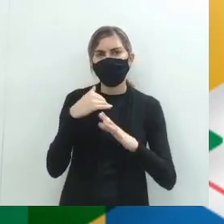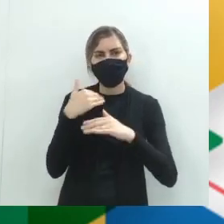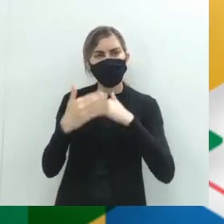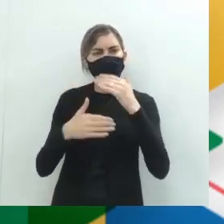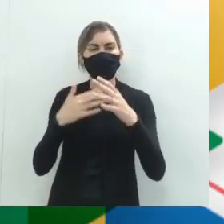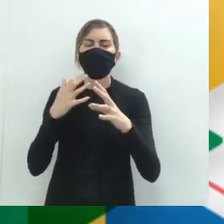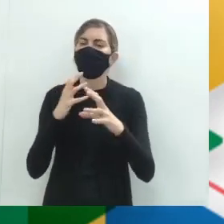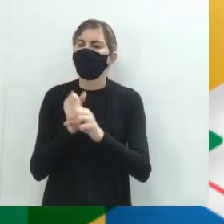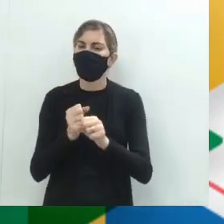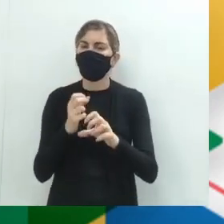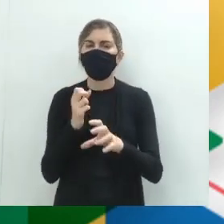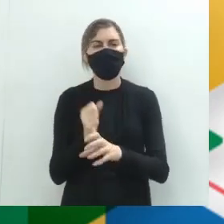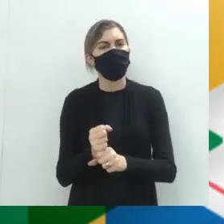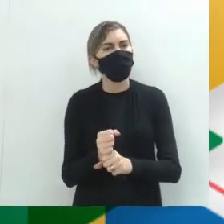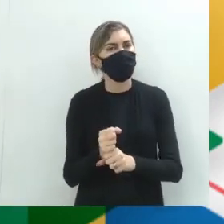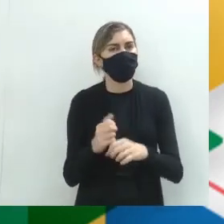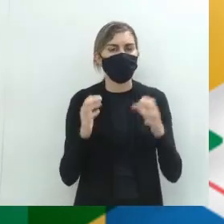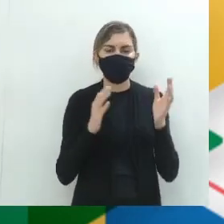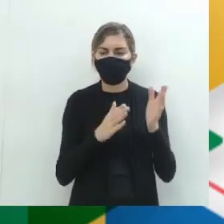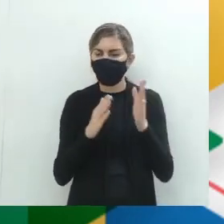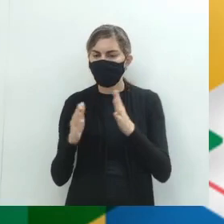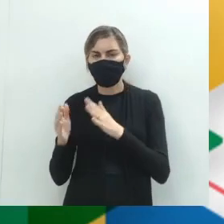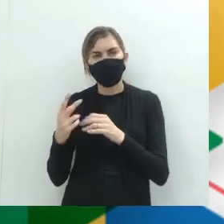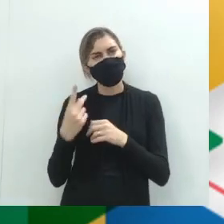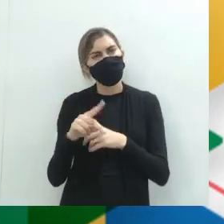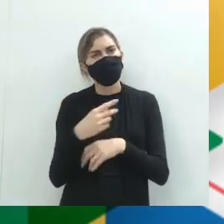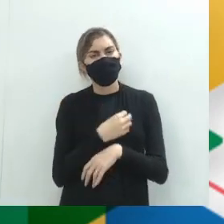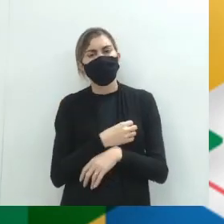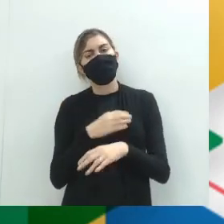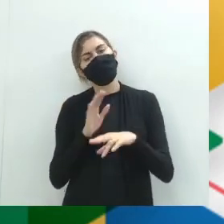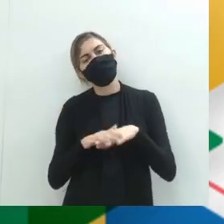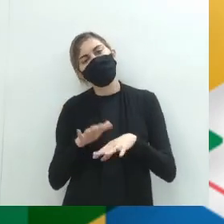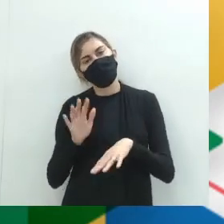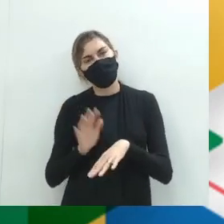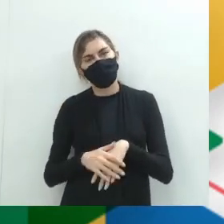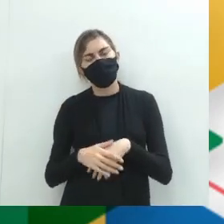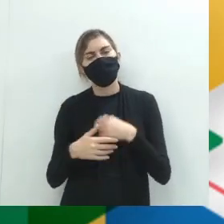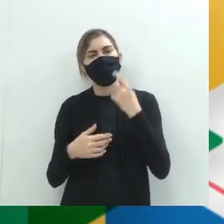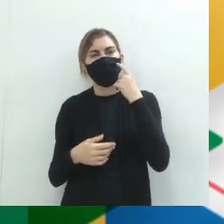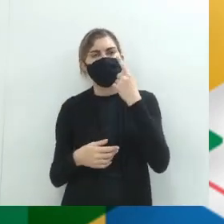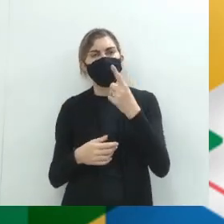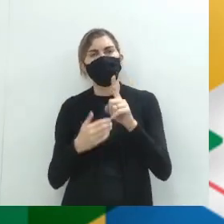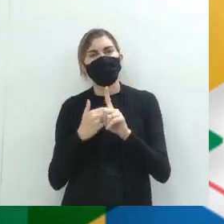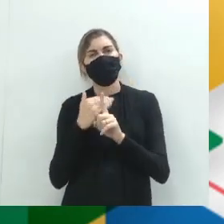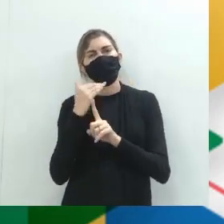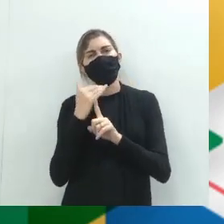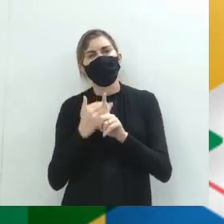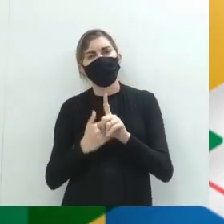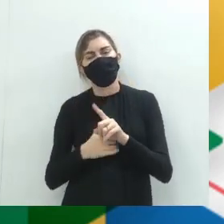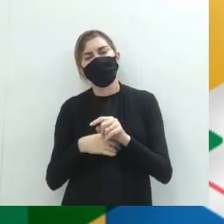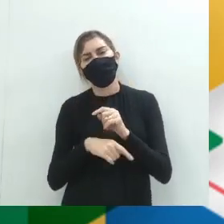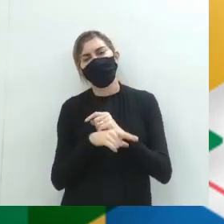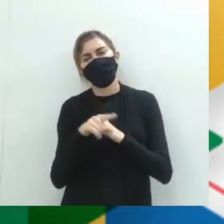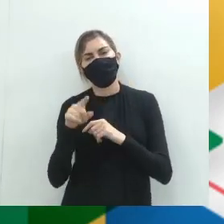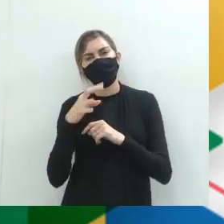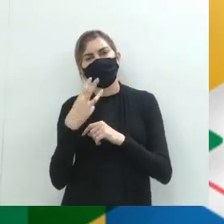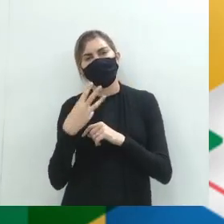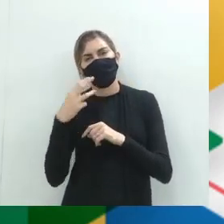os cálculos, vai organizar toda a tua vida matemática e vai ver que a temperatura da criança